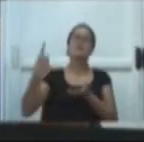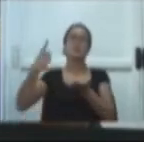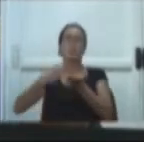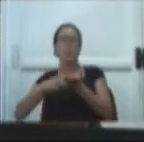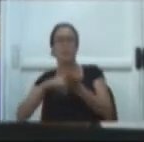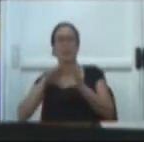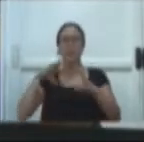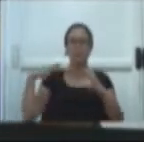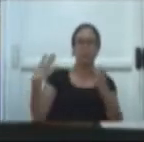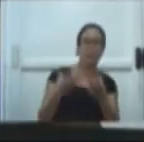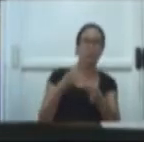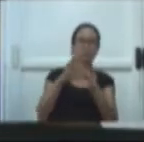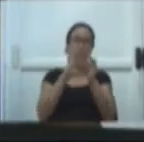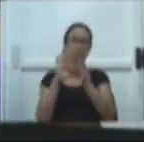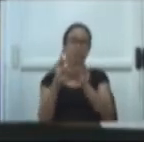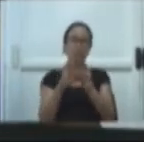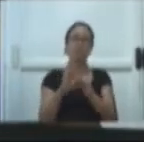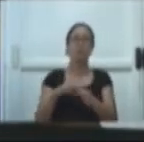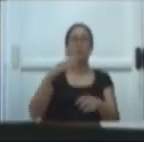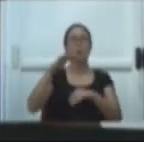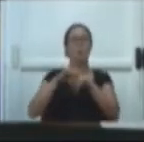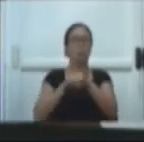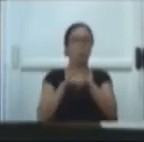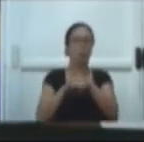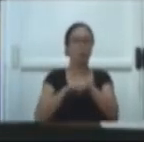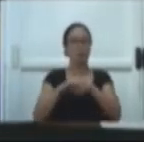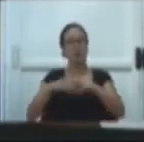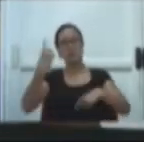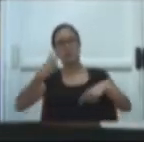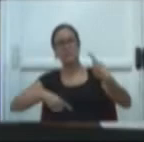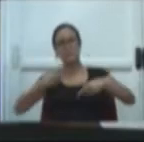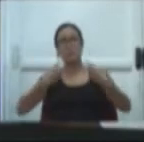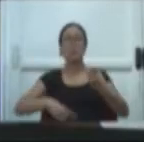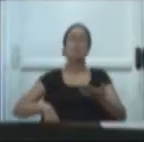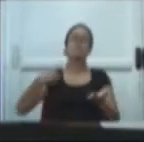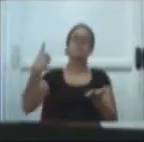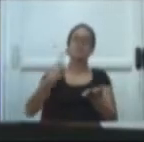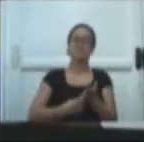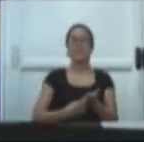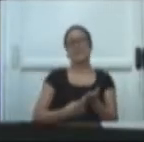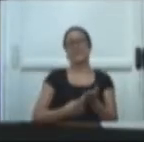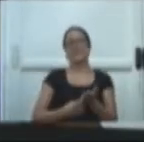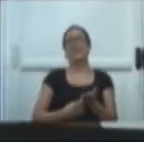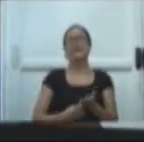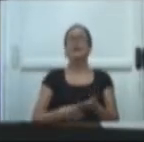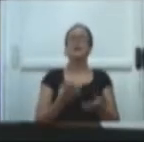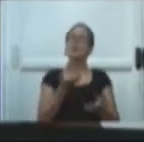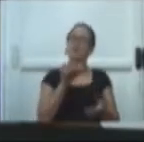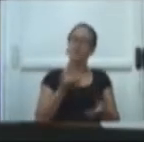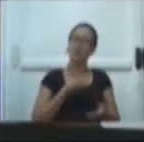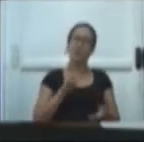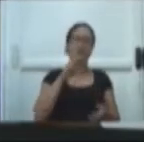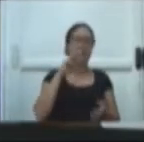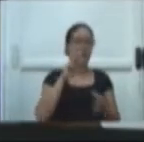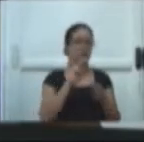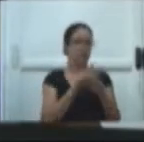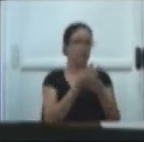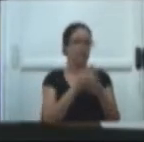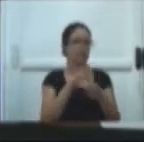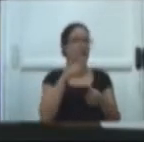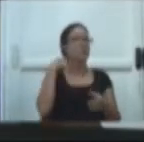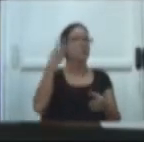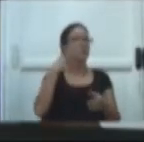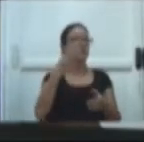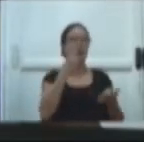hoje essa casa pode comemorar um reajuste real, que é o que nós estamos perseguindo e que assinamos com a presidência